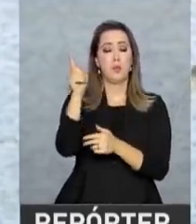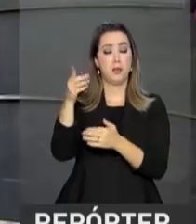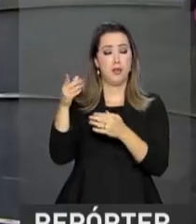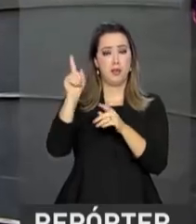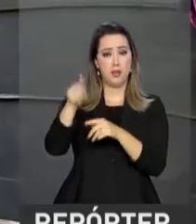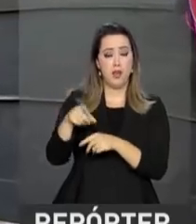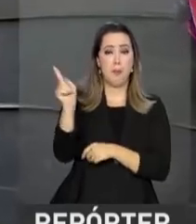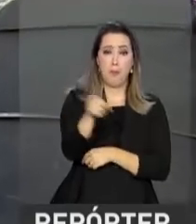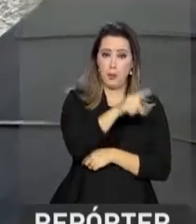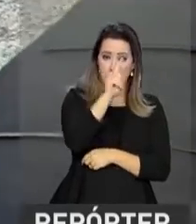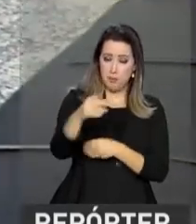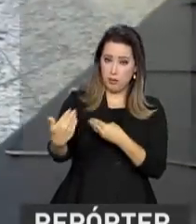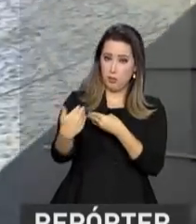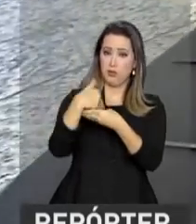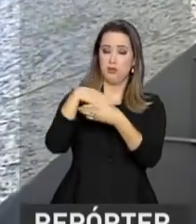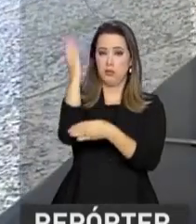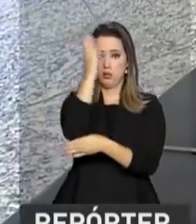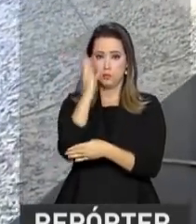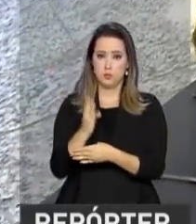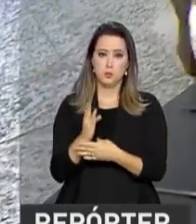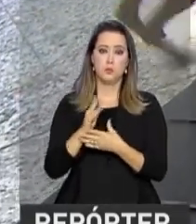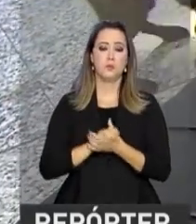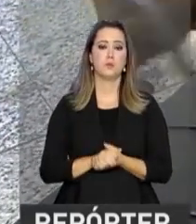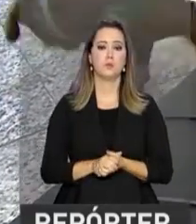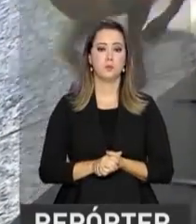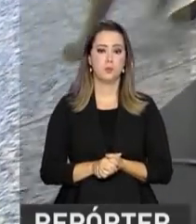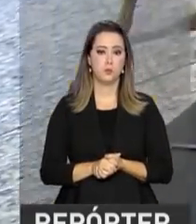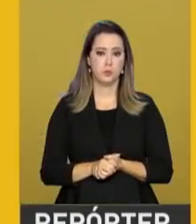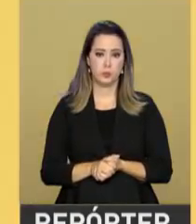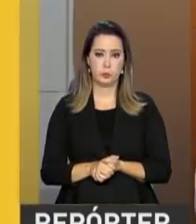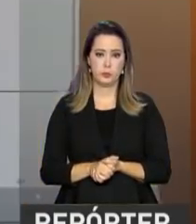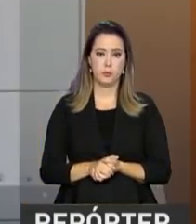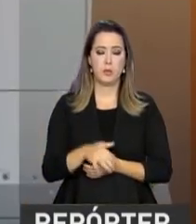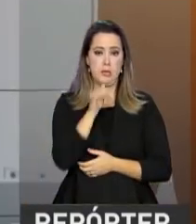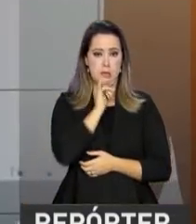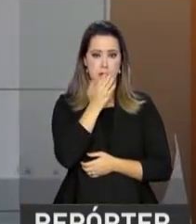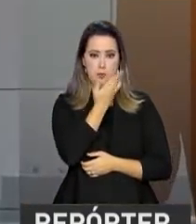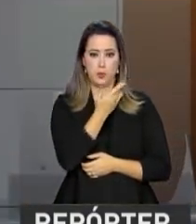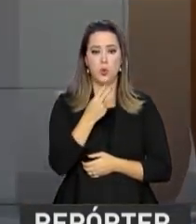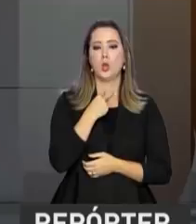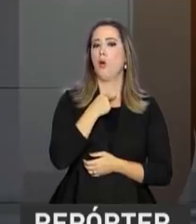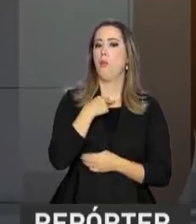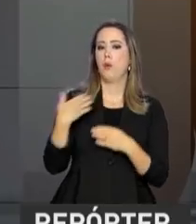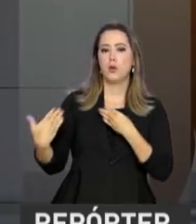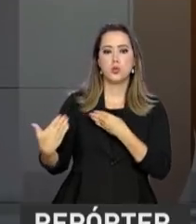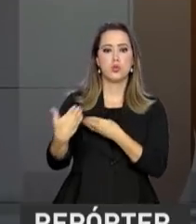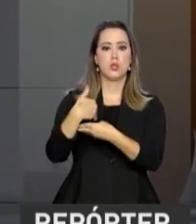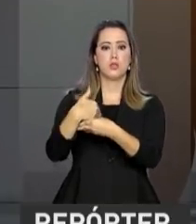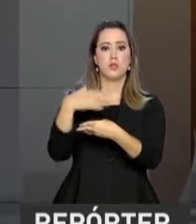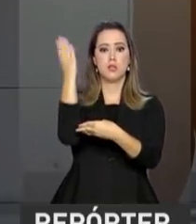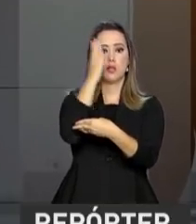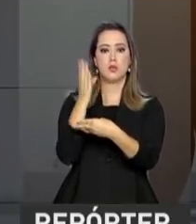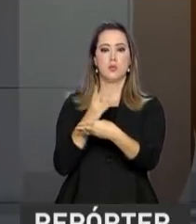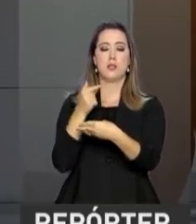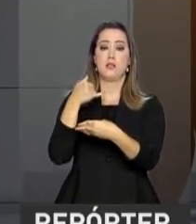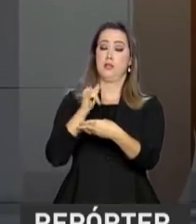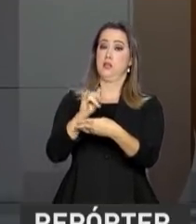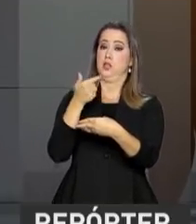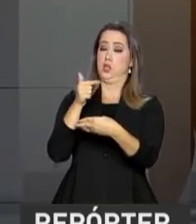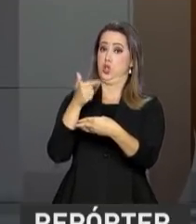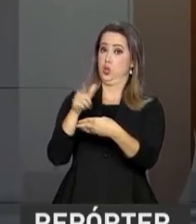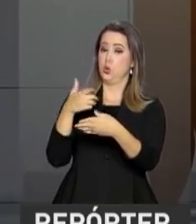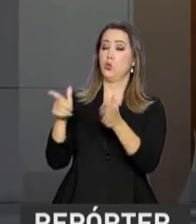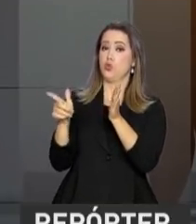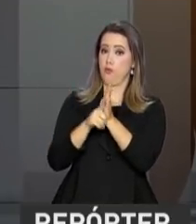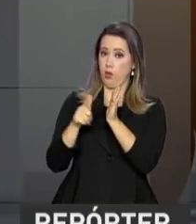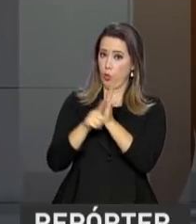Agricultura a identificar produtos que são proibidos de entrar no país. Por exemplo, não é permitida a entrada sem autorização ou